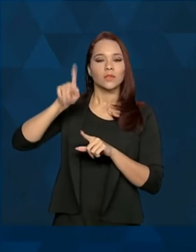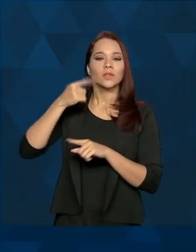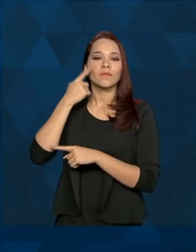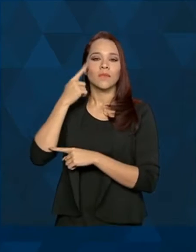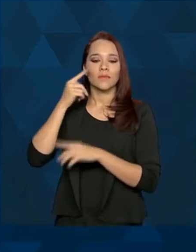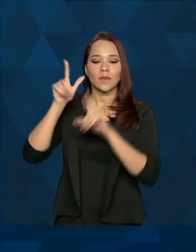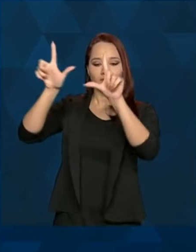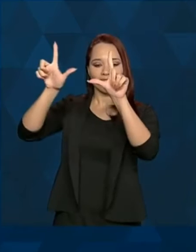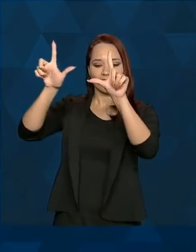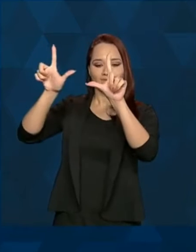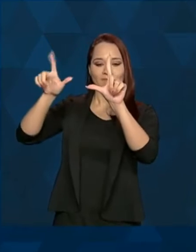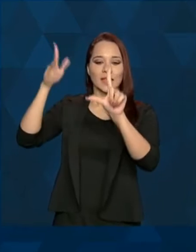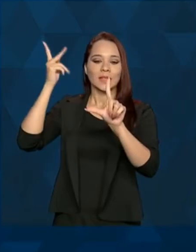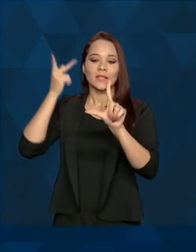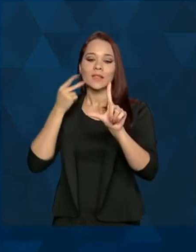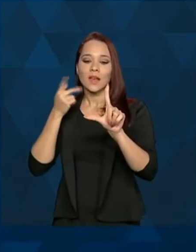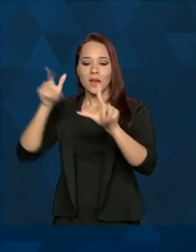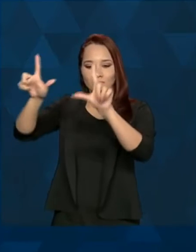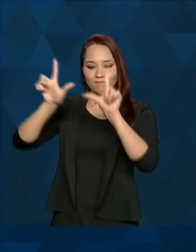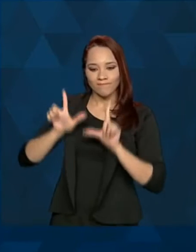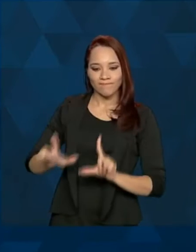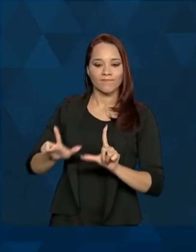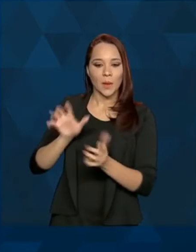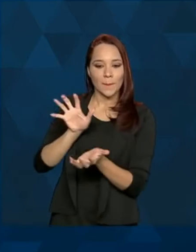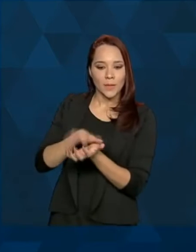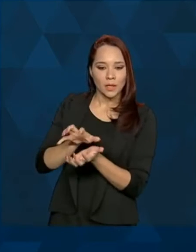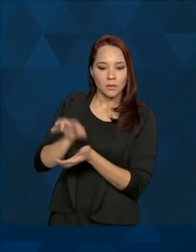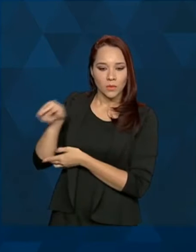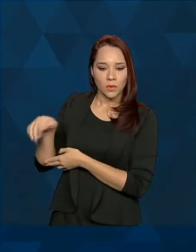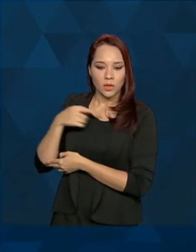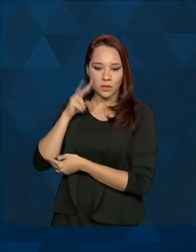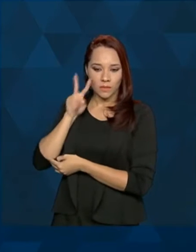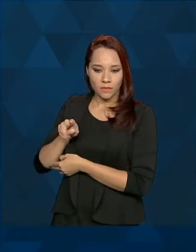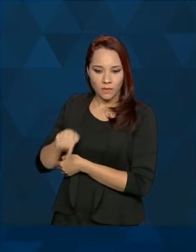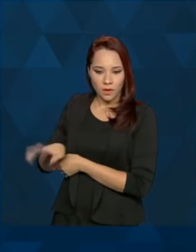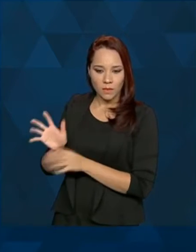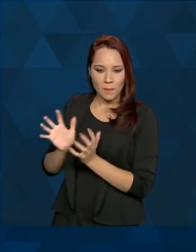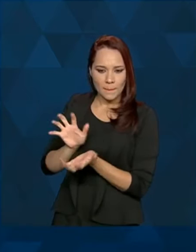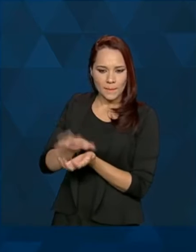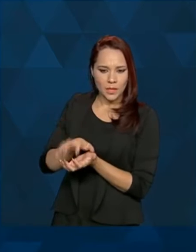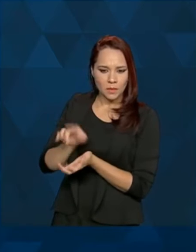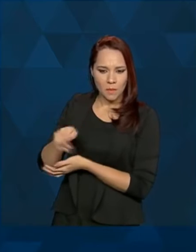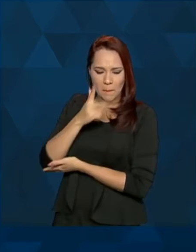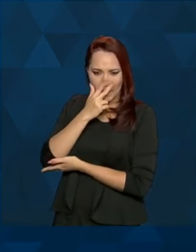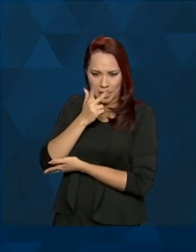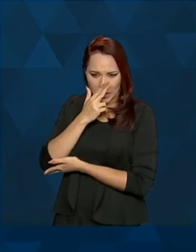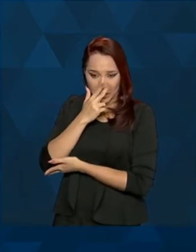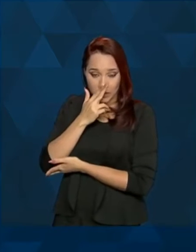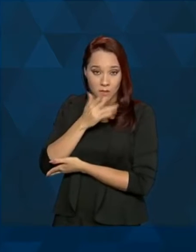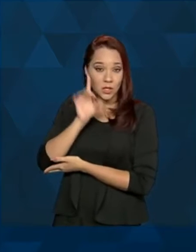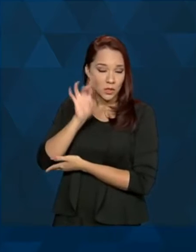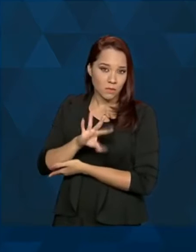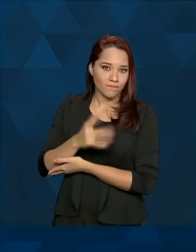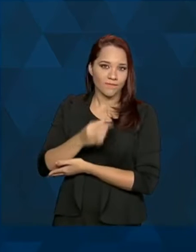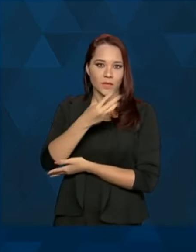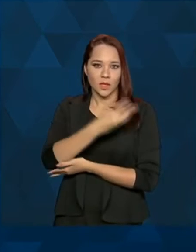o Ceará e Pernambuco, você vê que efetivamente em Pernambuco nos parece crer, há pelo menos 3 ou